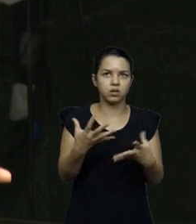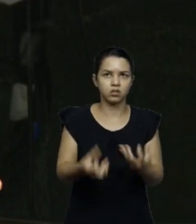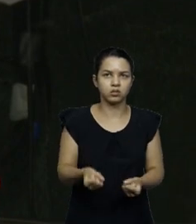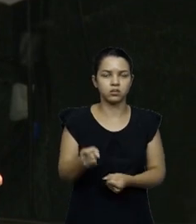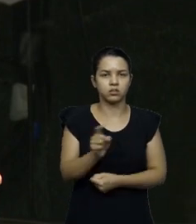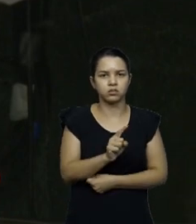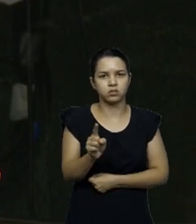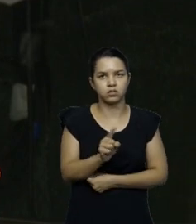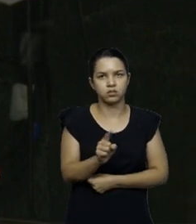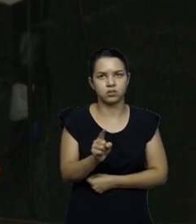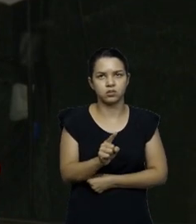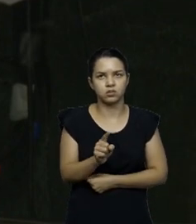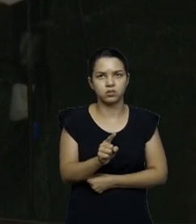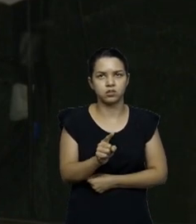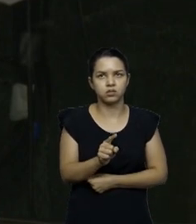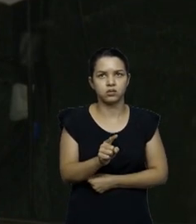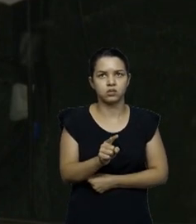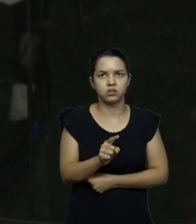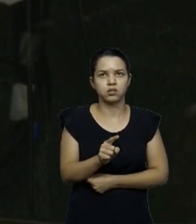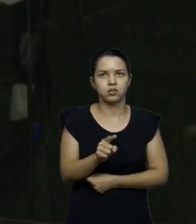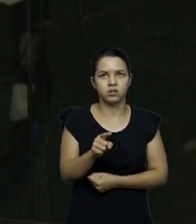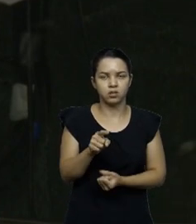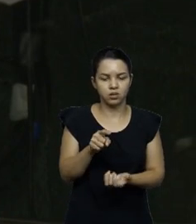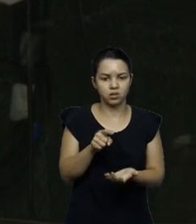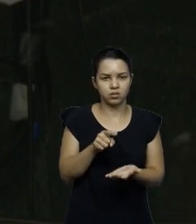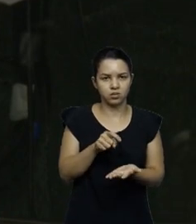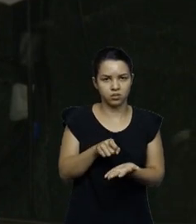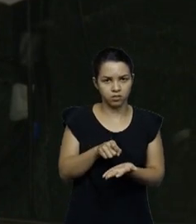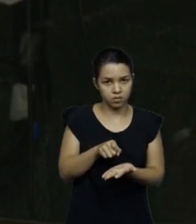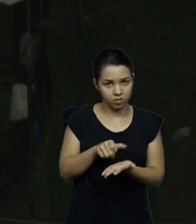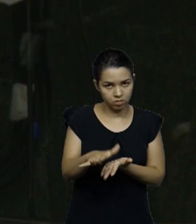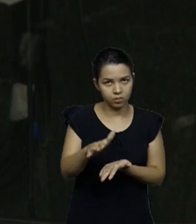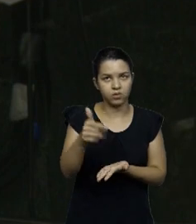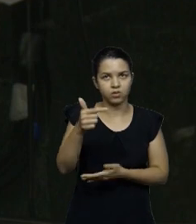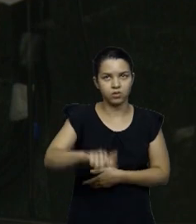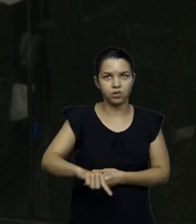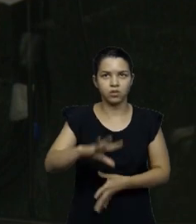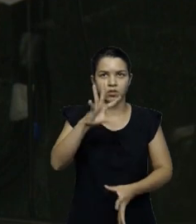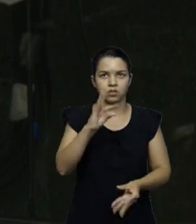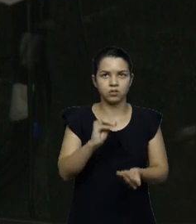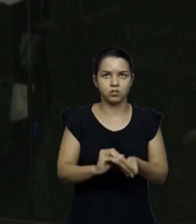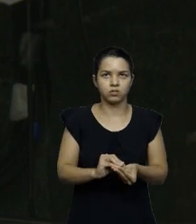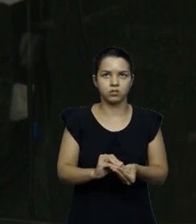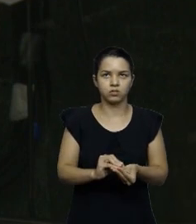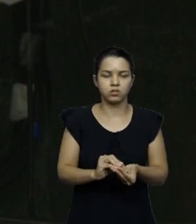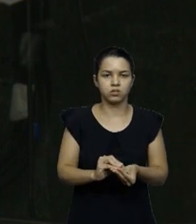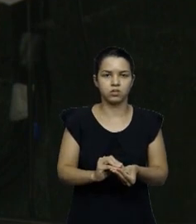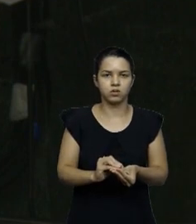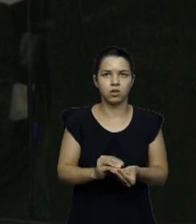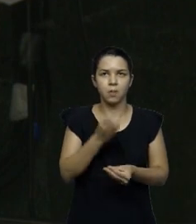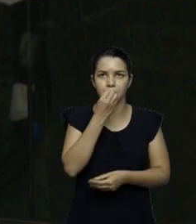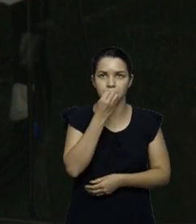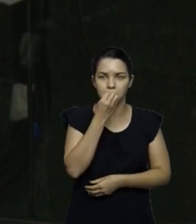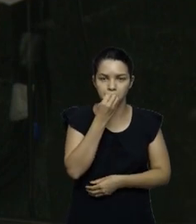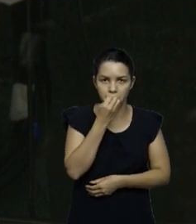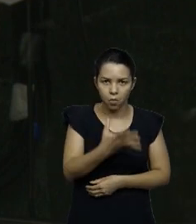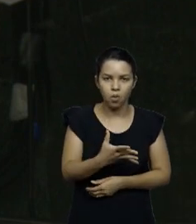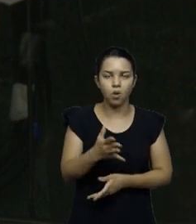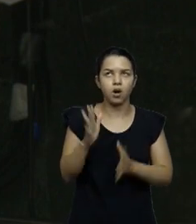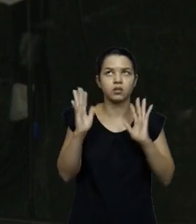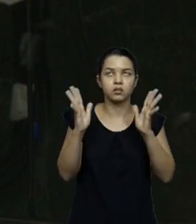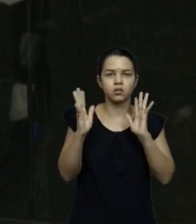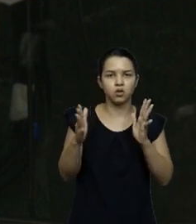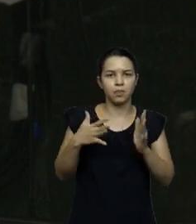desempregada de novo concluindo concluindo eu dou graças a Deus que minha filha está estudando em uma escola